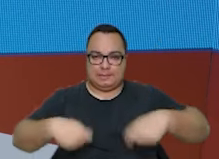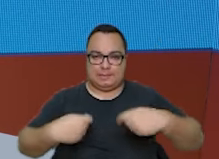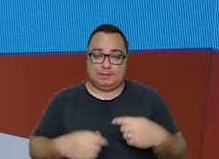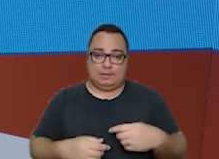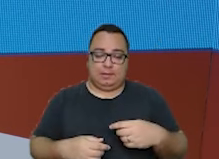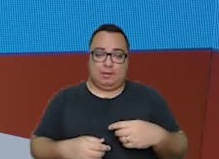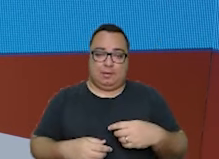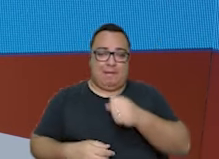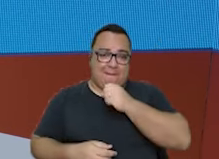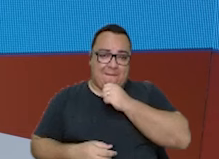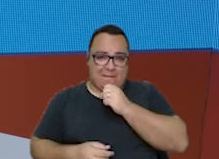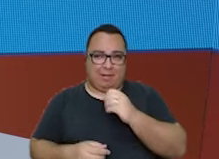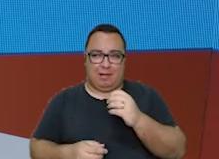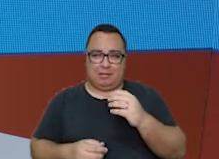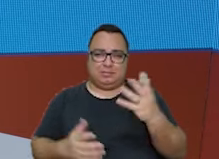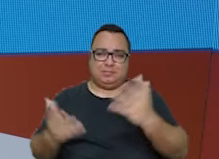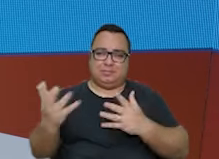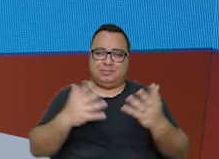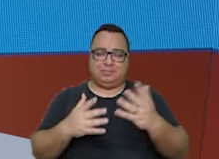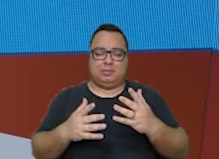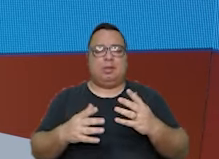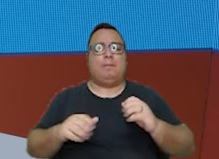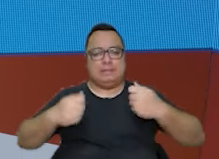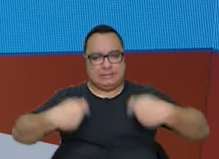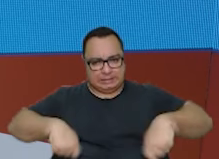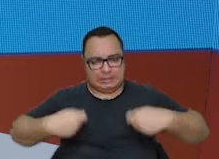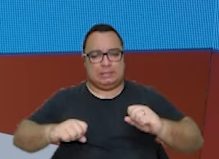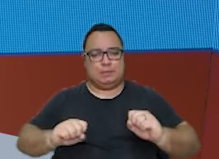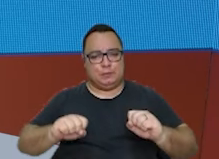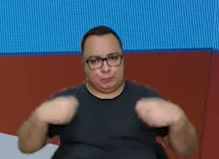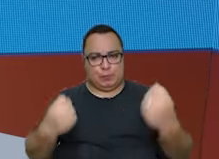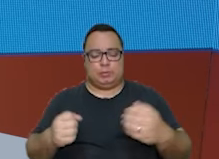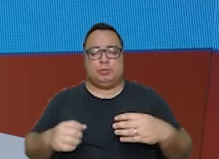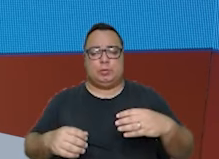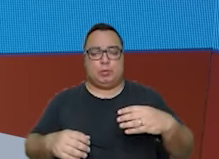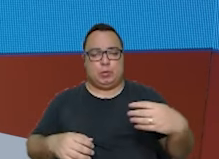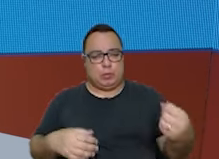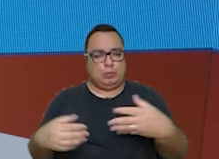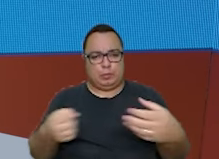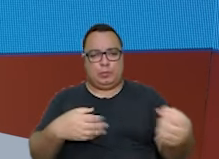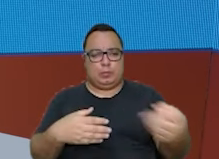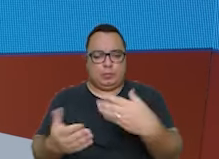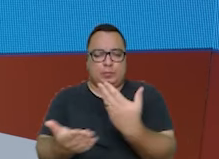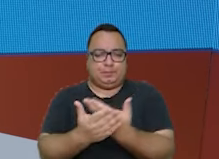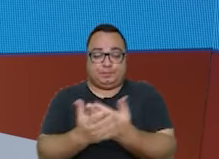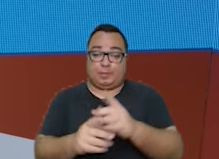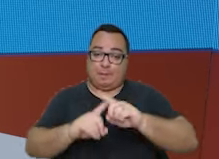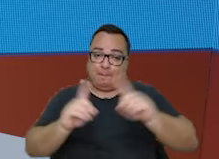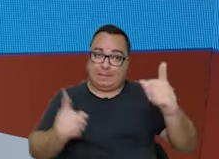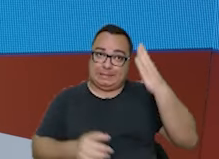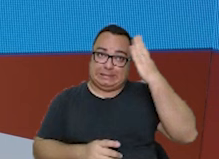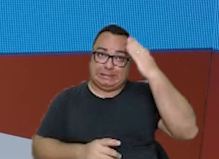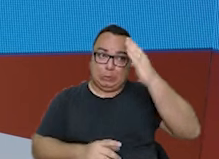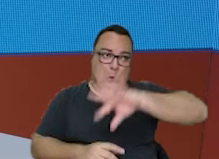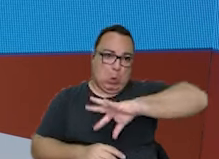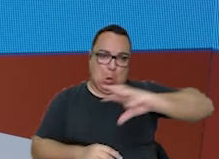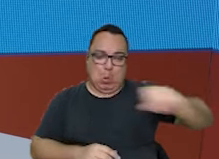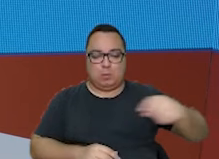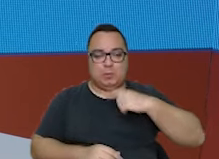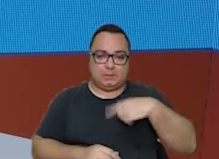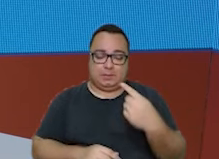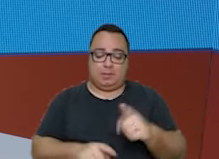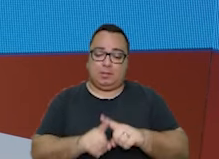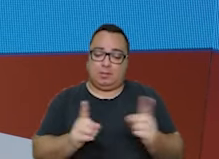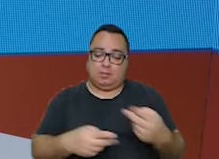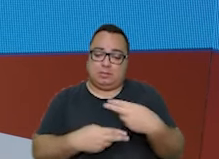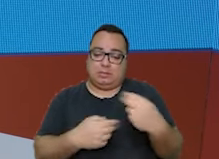defasado sim porque não dá para saber tudo né então acho que é importante tá isso é é ter né uma rede de apoio acho que sebrai é um grande